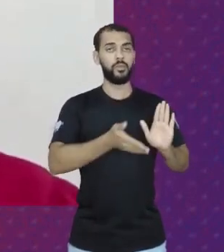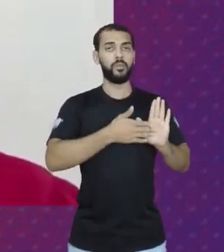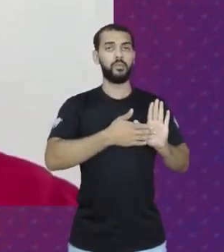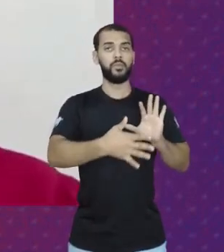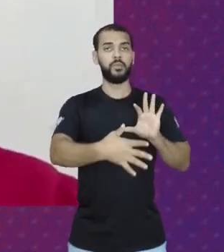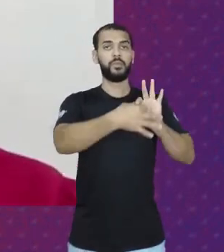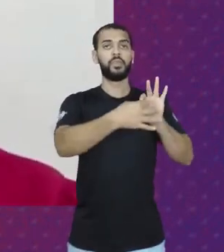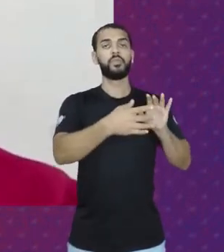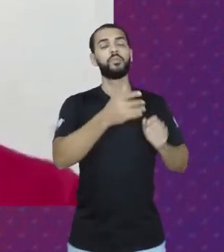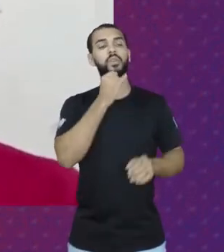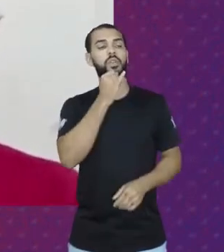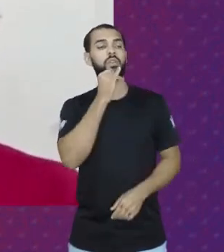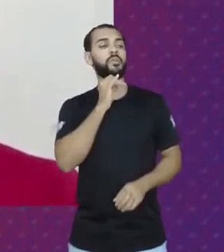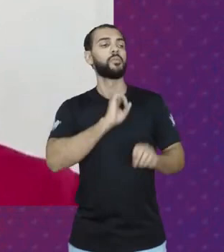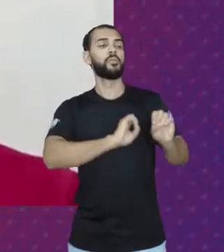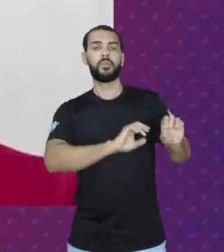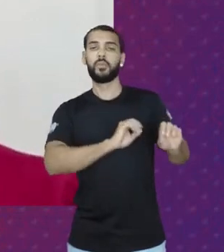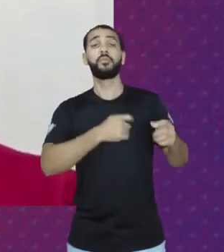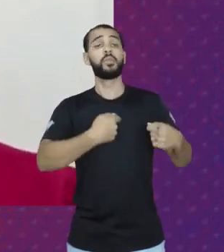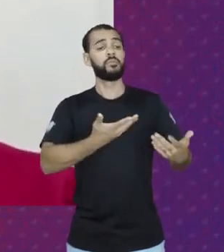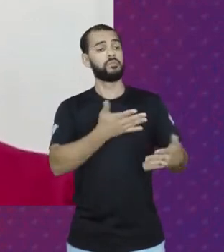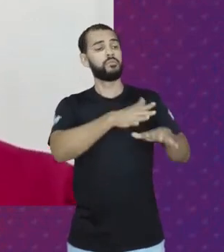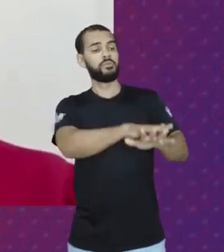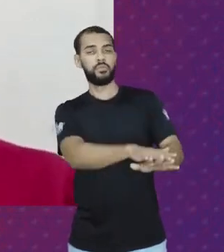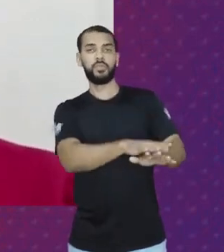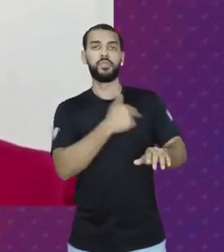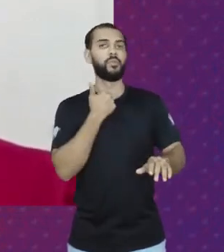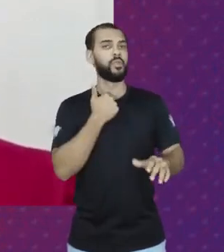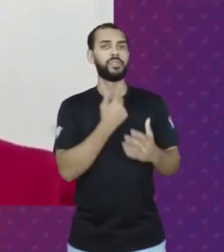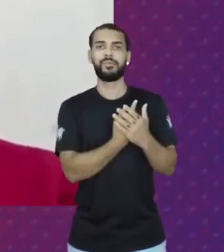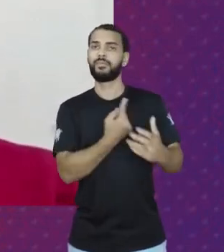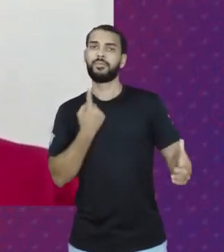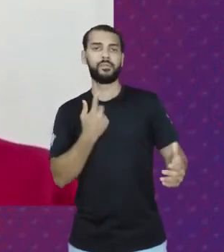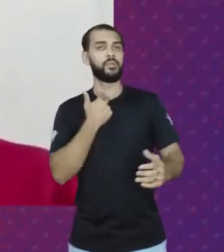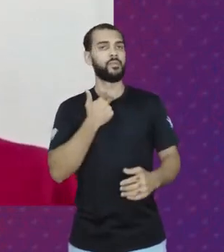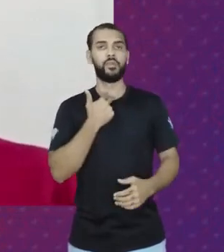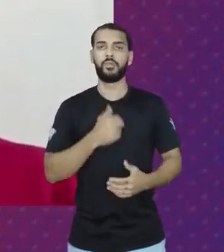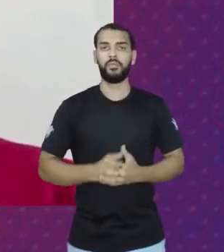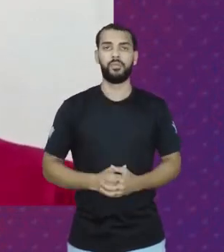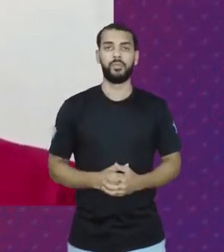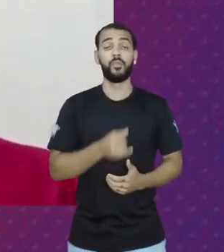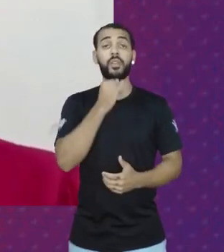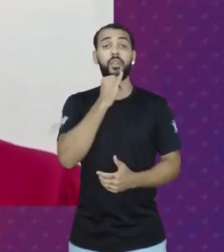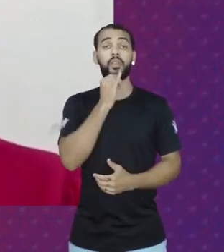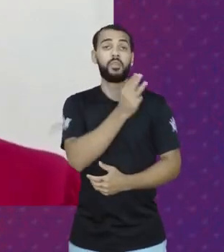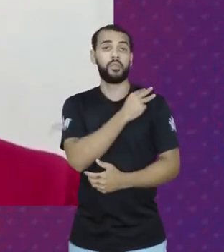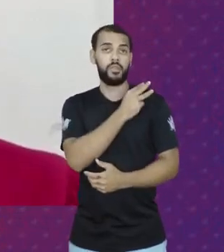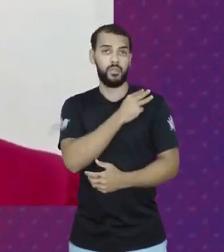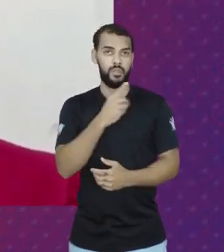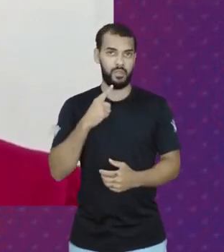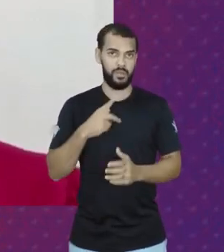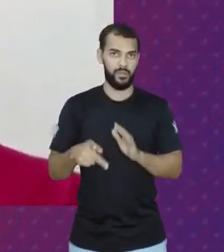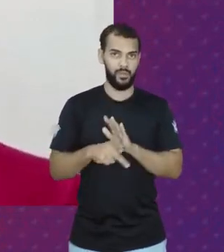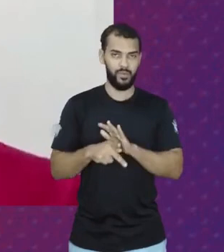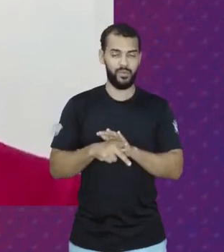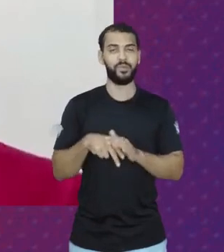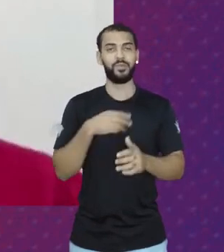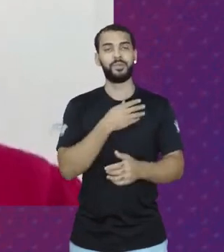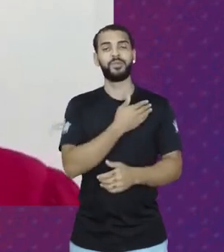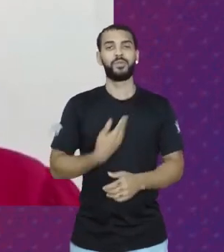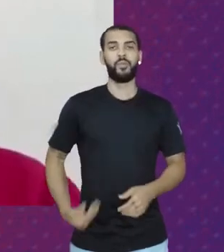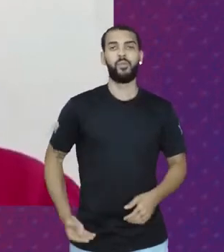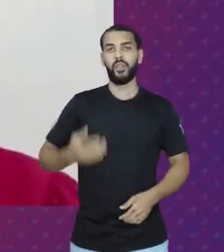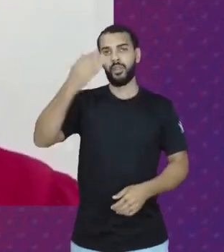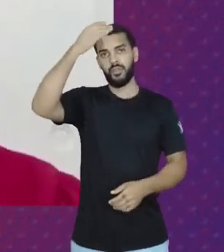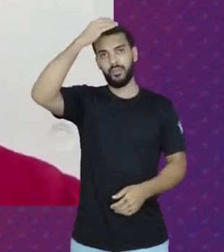excludente. O PT não pode, por exemplo, corroborar com esse ensino médio que veio do governo Temer, que